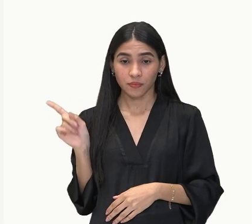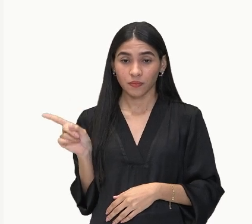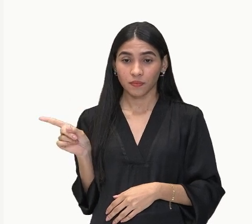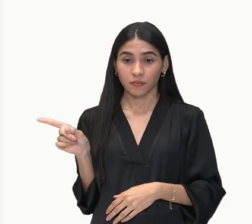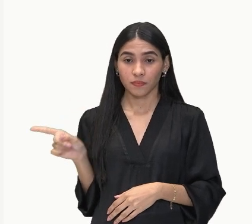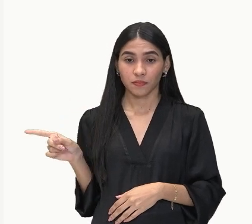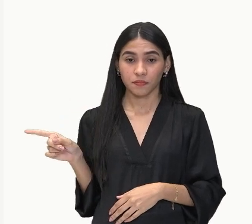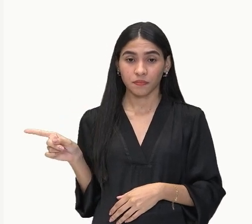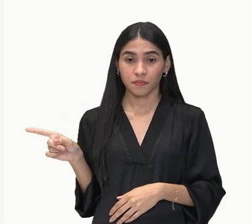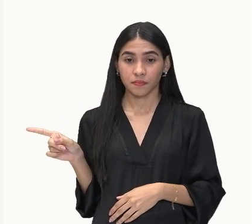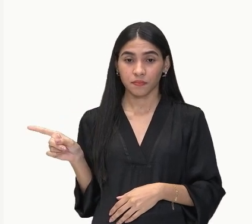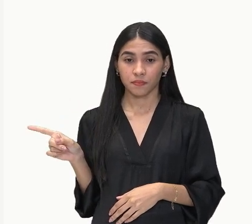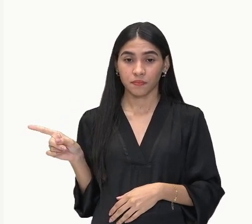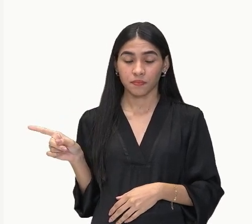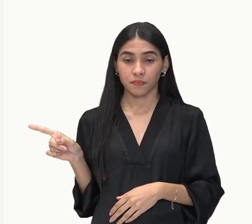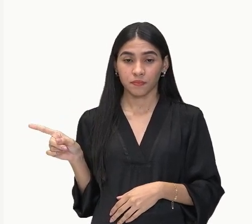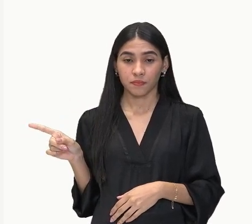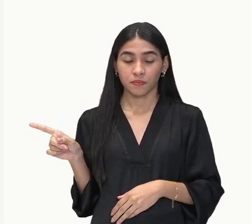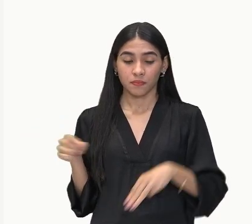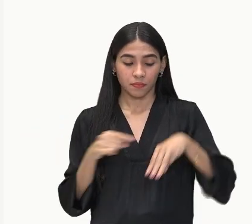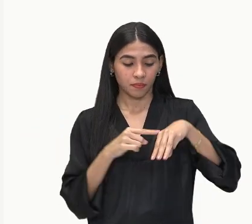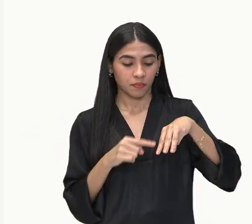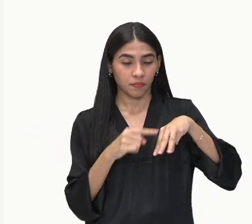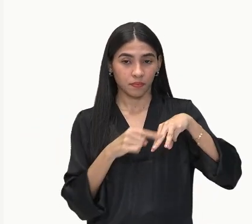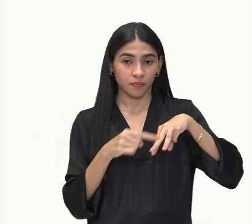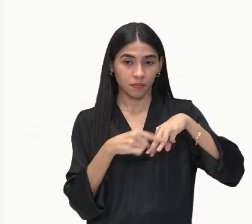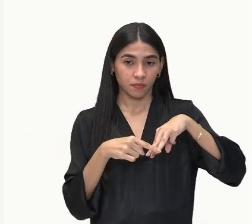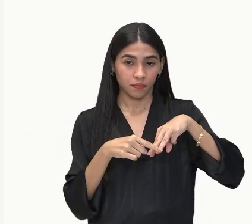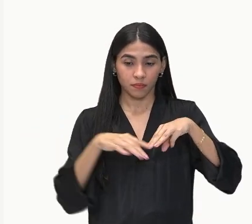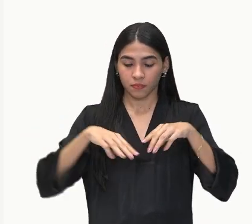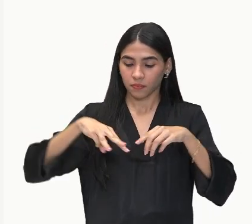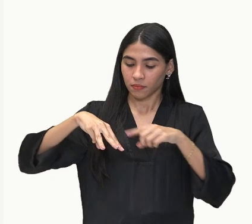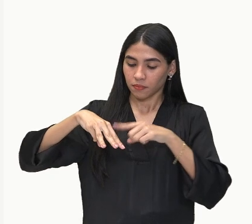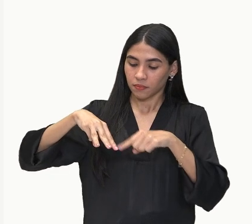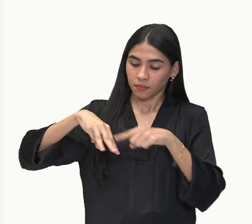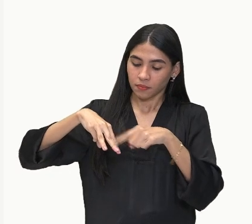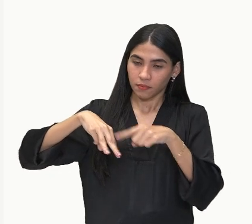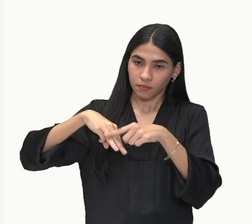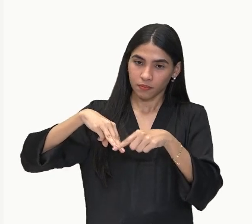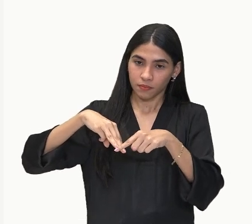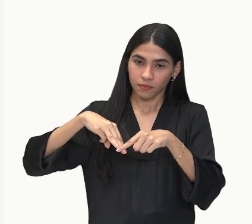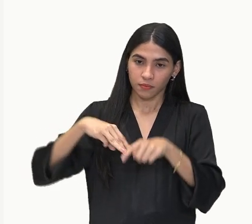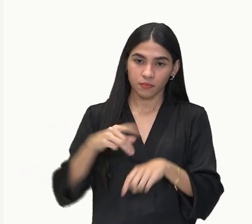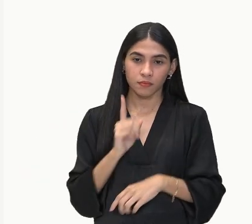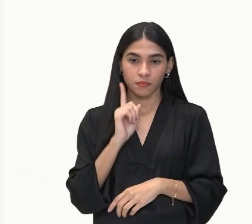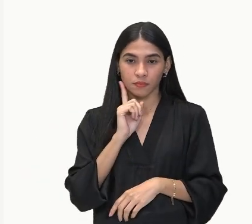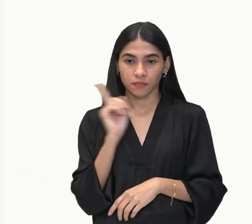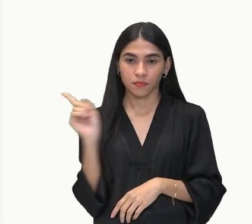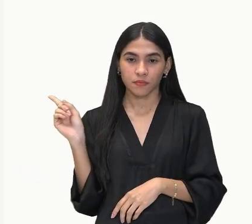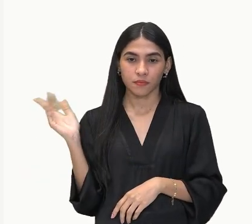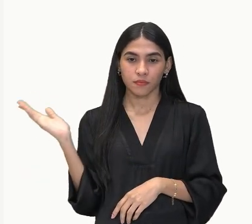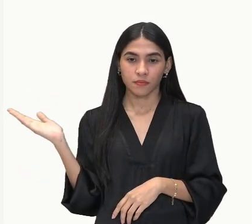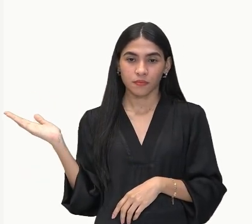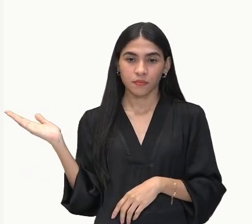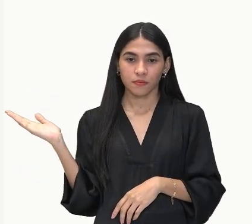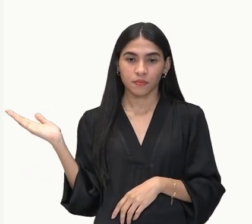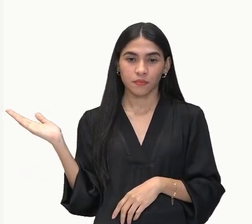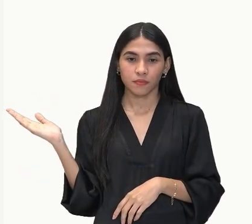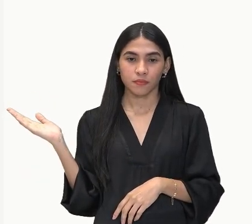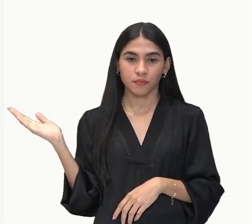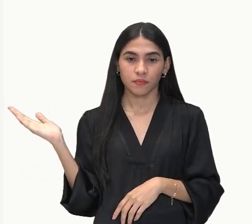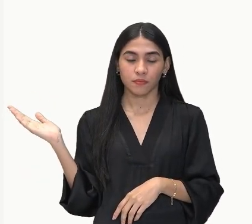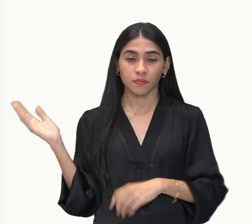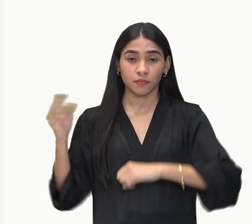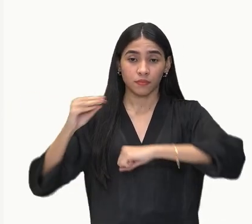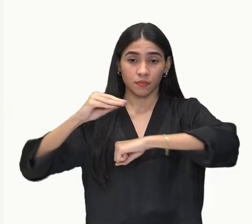tem a formação dos membros posteriores, eles ainda não perderam a cauda, mas ela vai se reduzindo, e quando eles chegam à